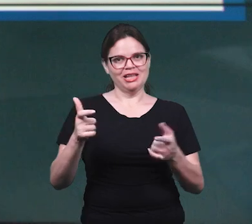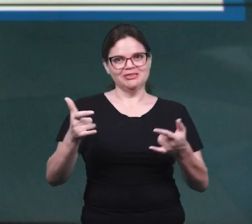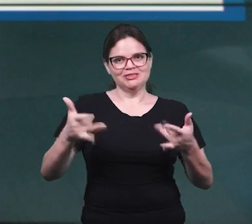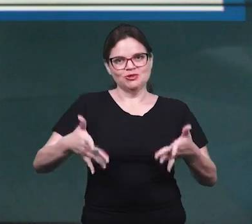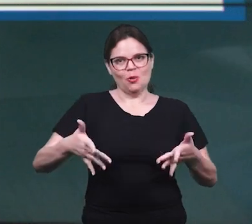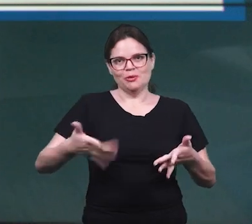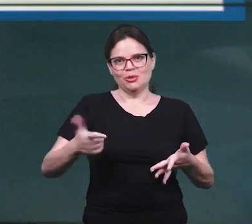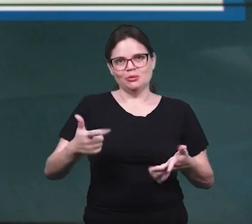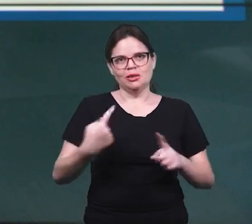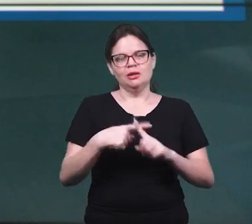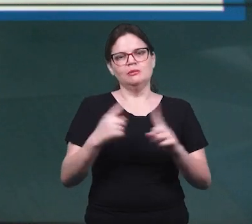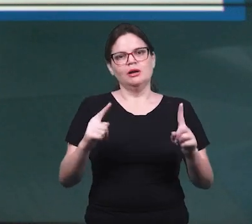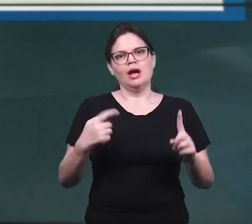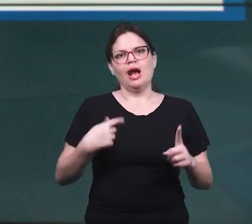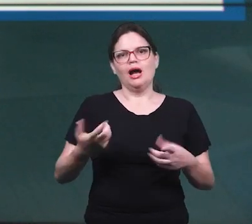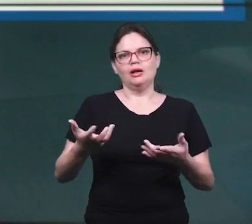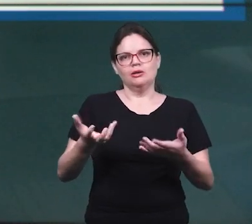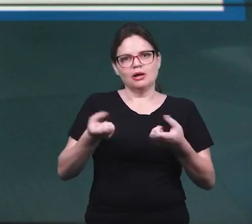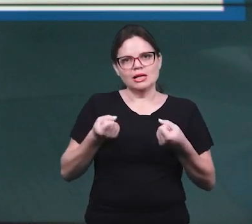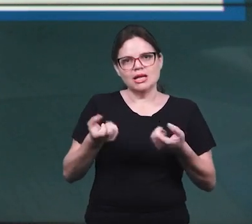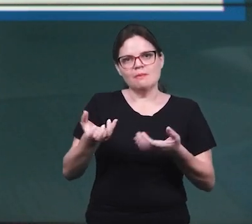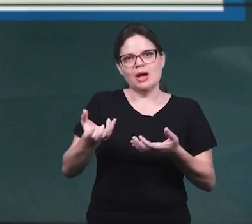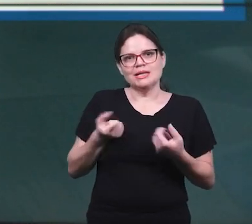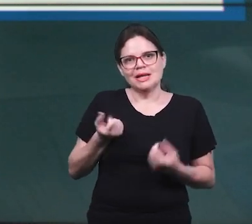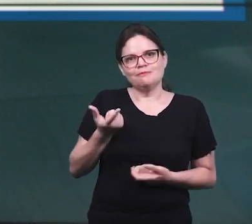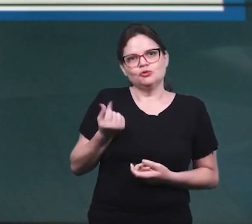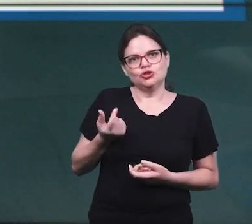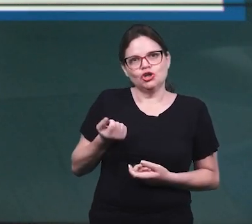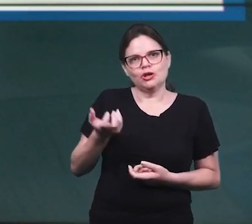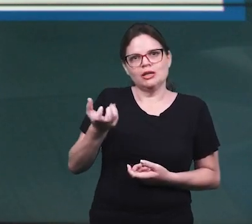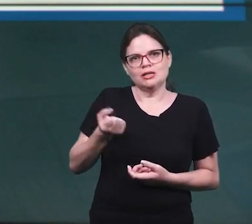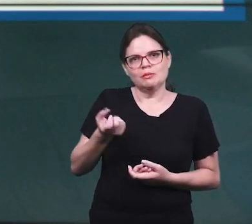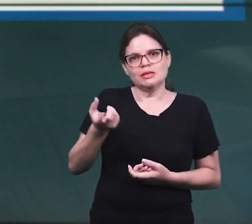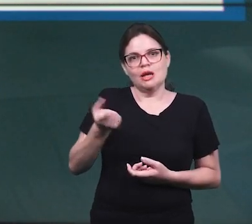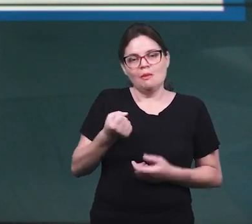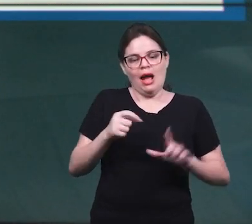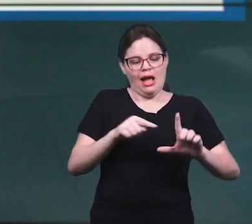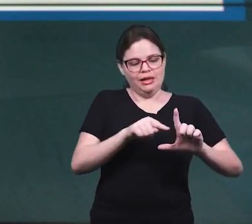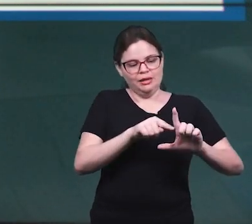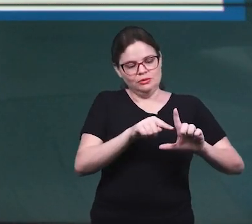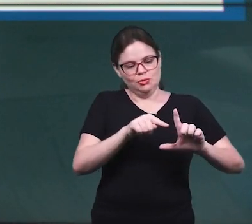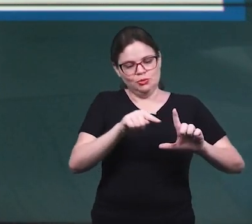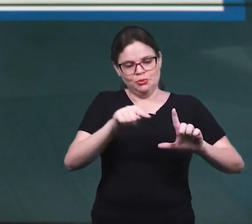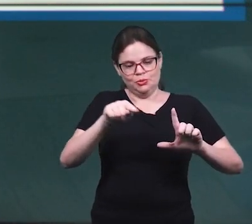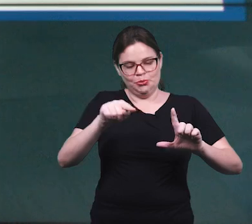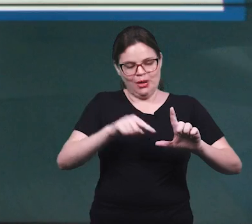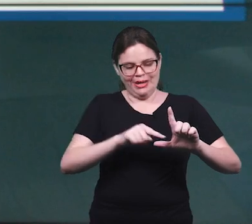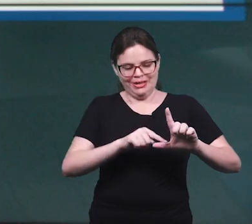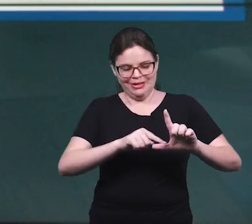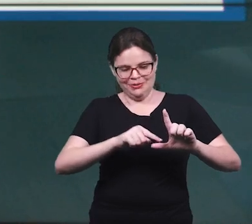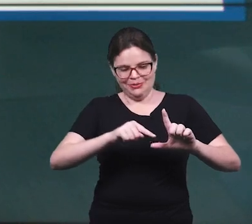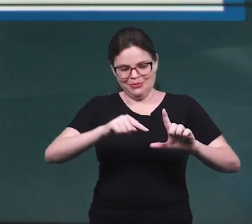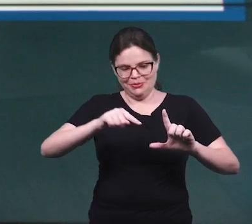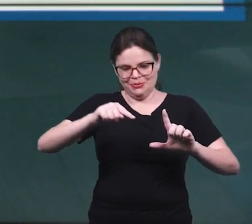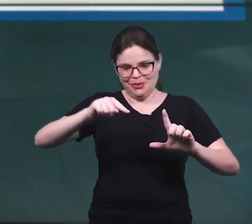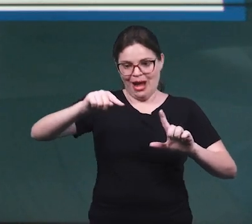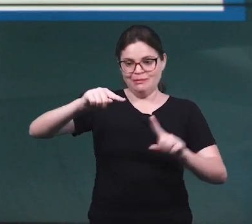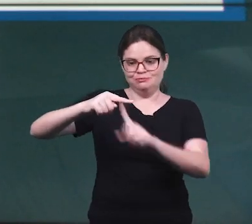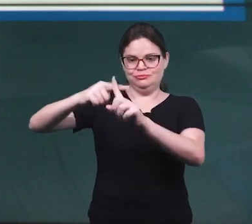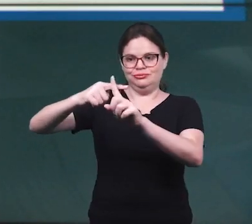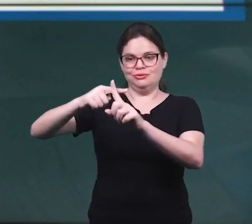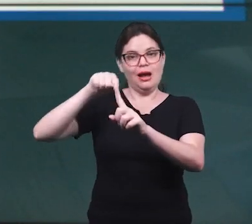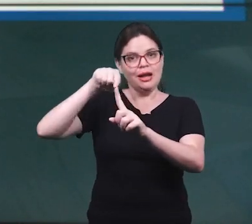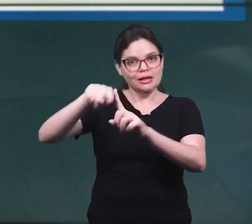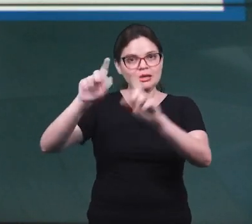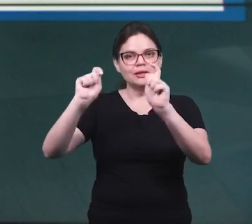eu acordo e diminuo o meu gasto e vai chegar num ponto em que o meu ganho